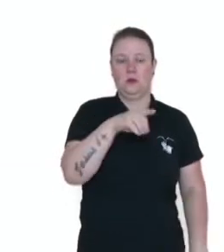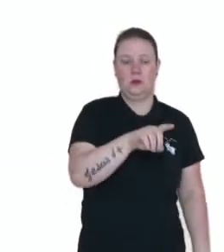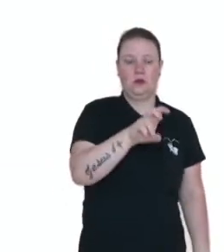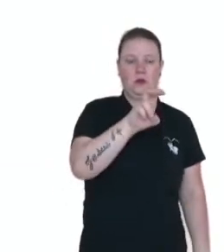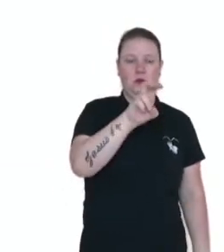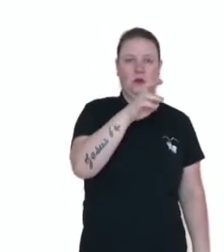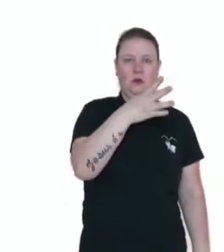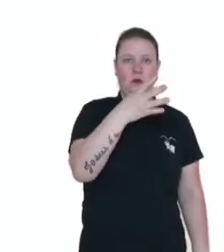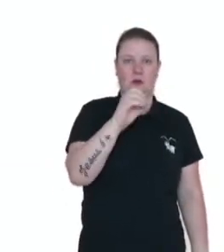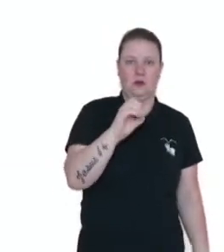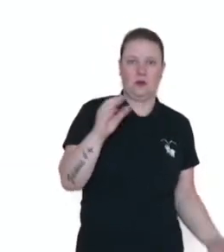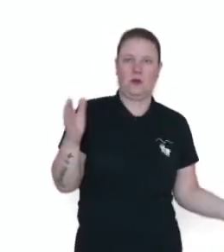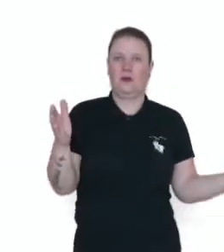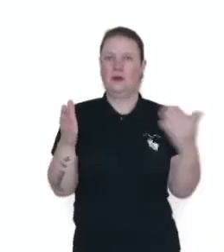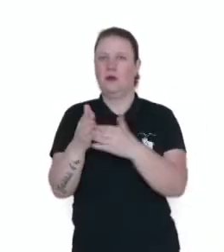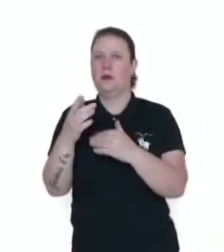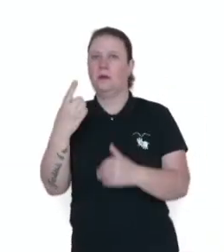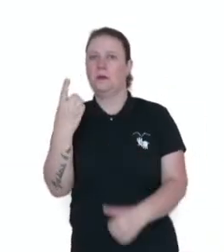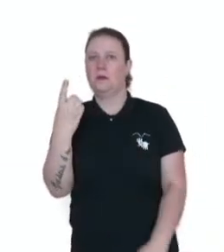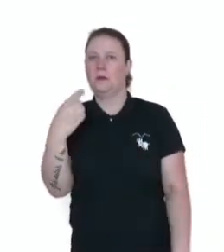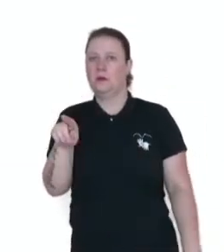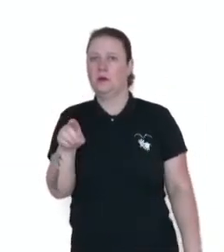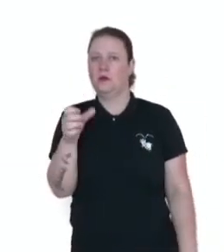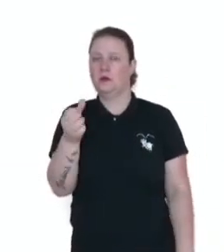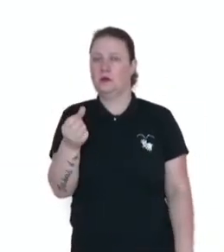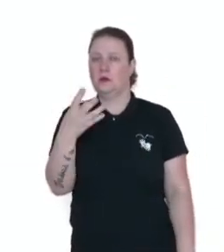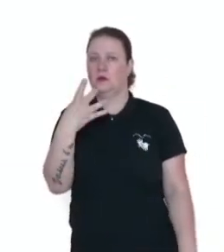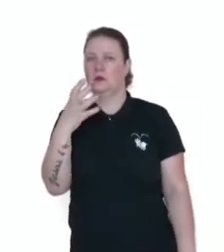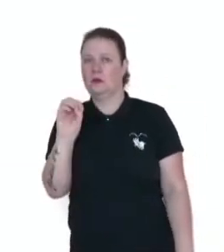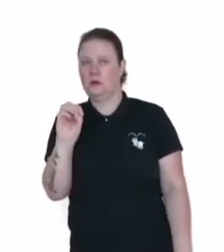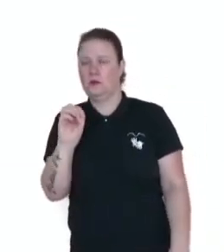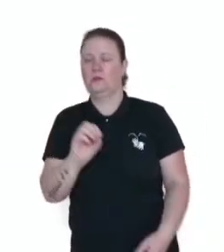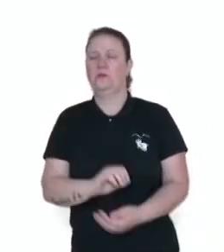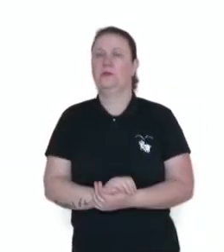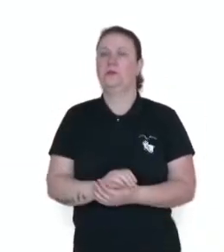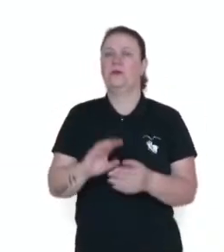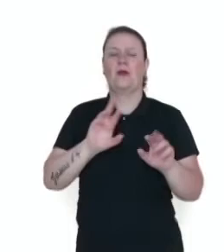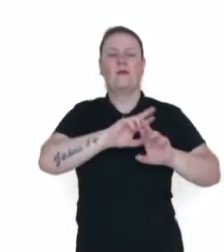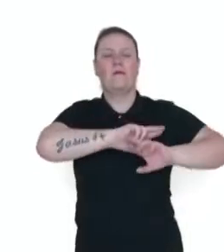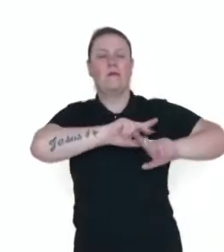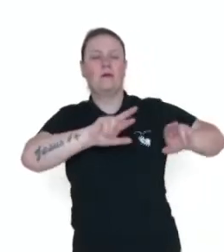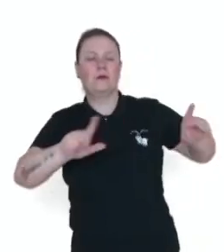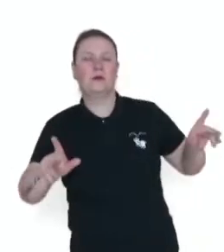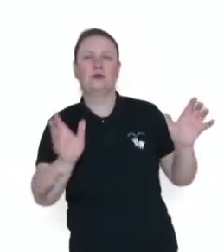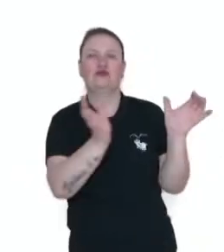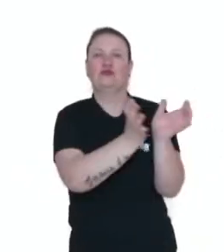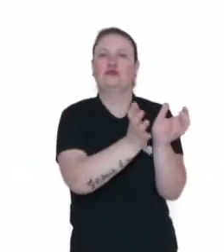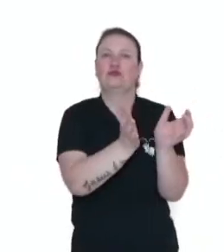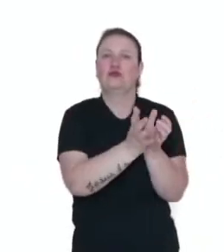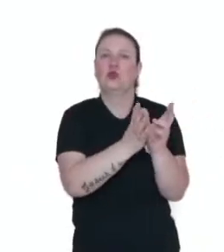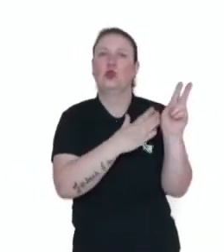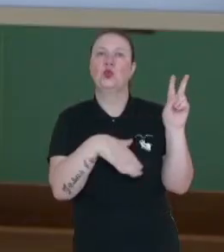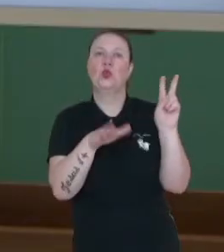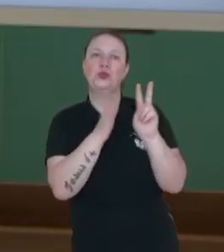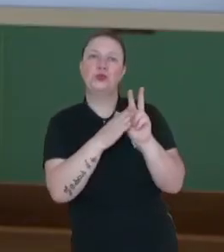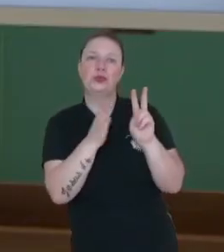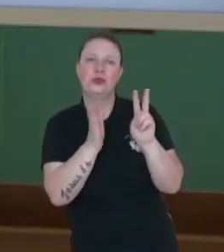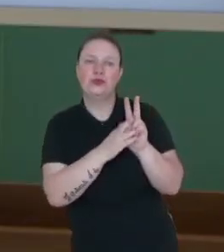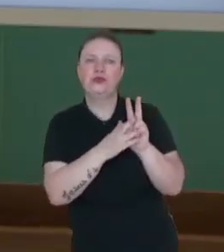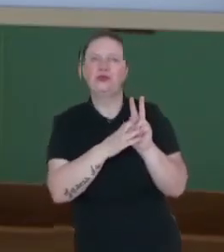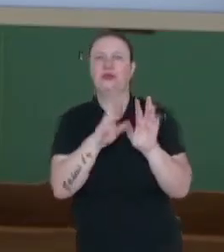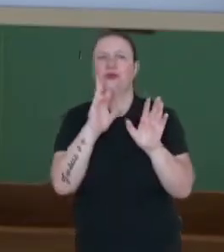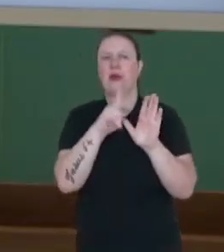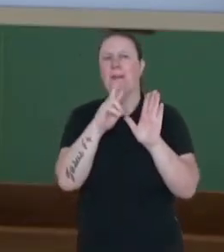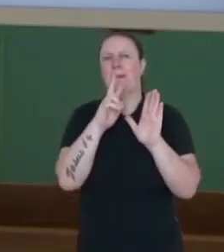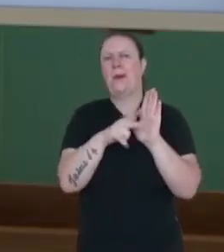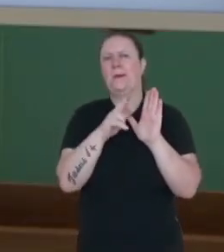e 1640. Então, vários grupos indígenas, né, Macru-Gê, Tupi-Guarani,